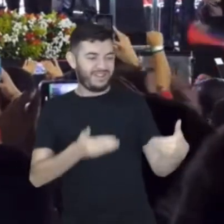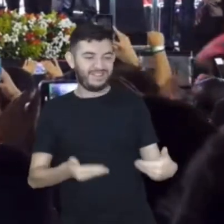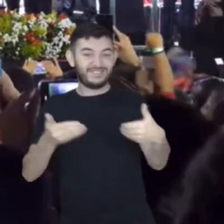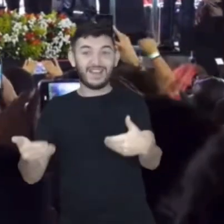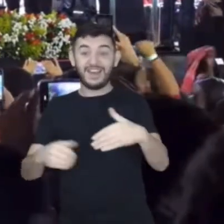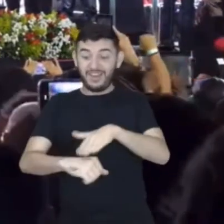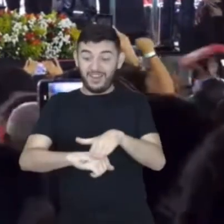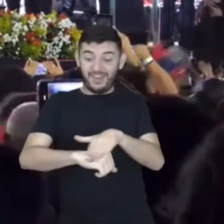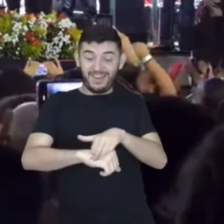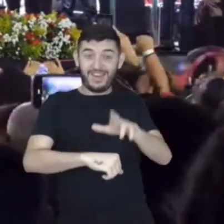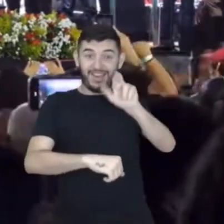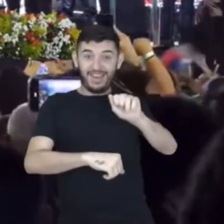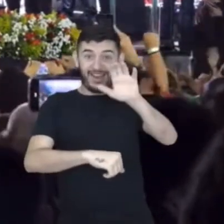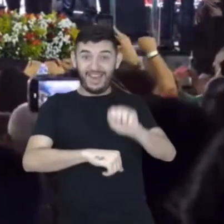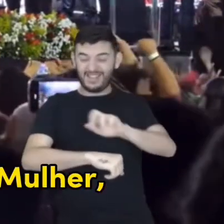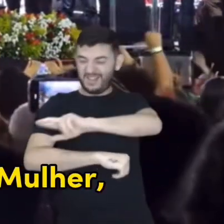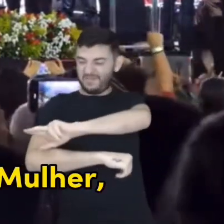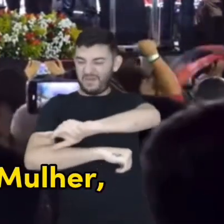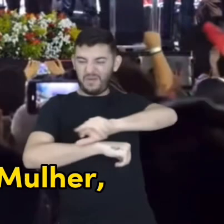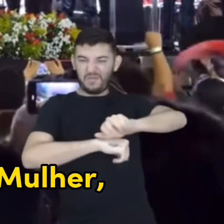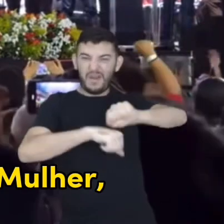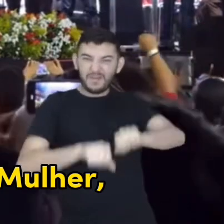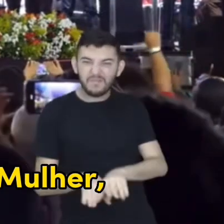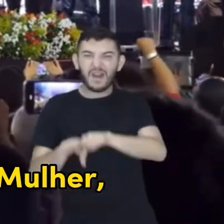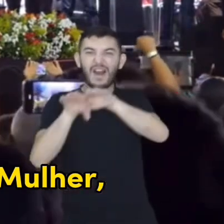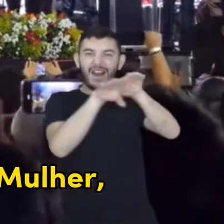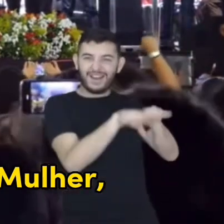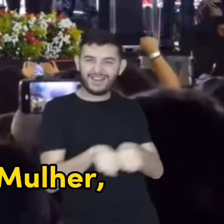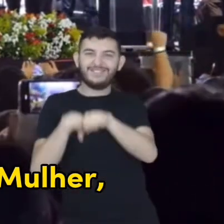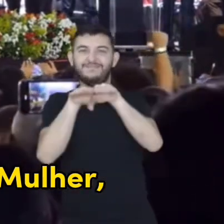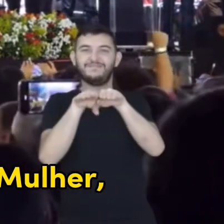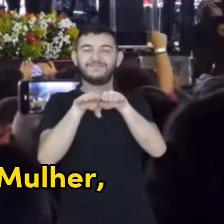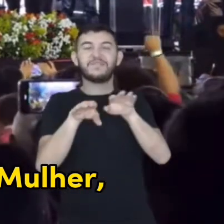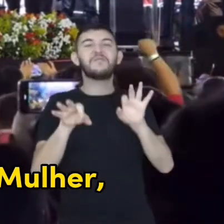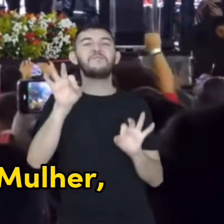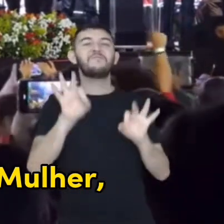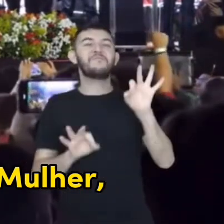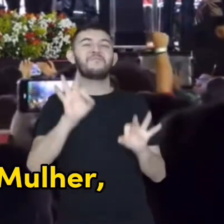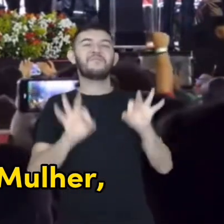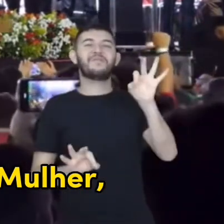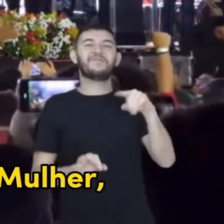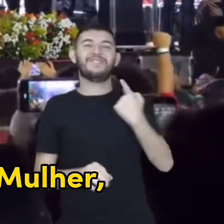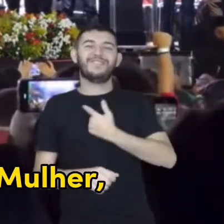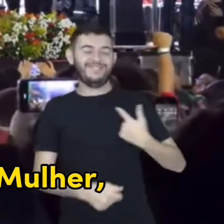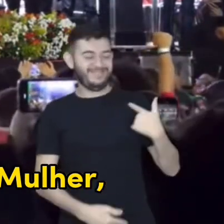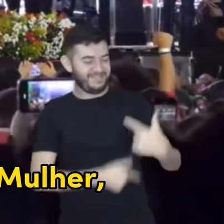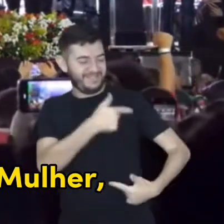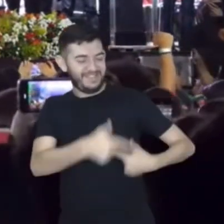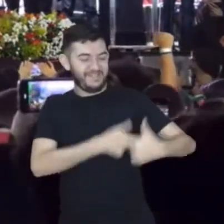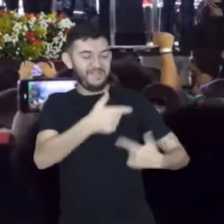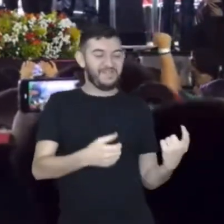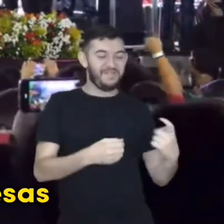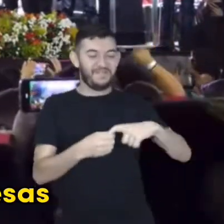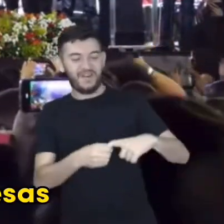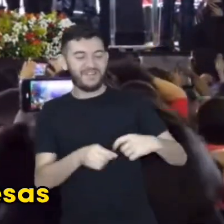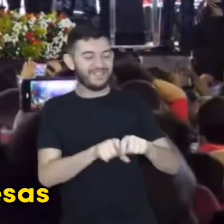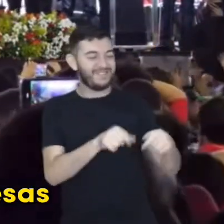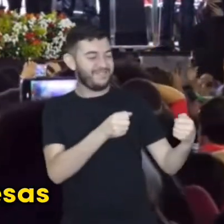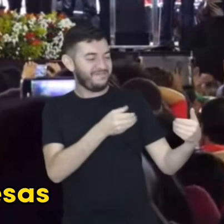não se prepare que a gente vai reconstruir o ministério da mulher